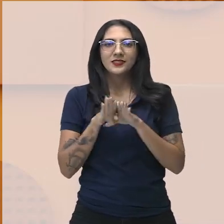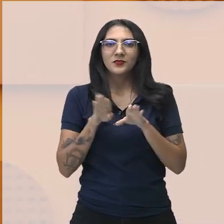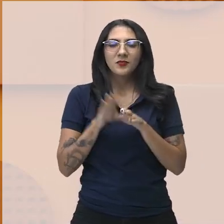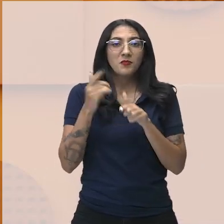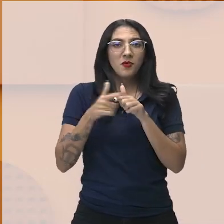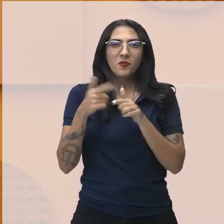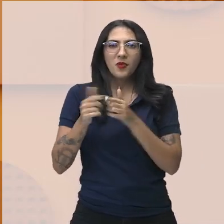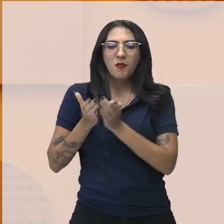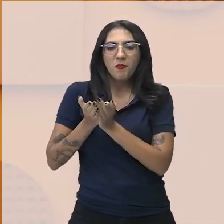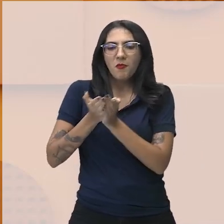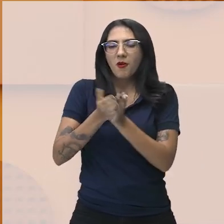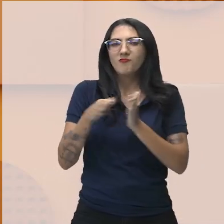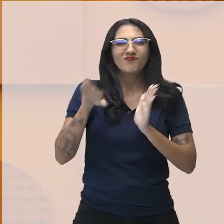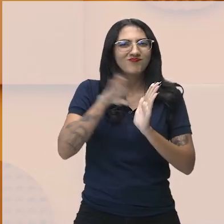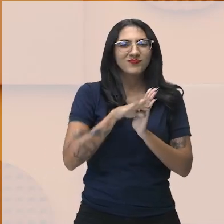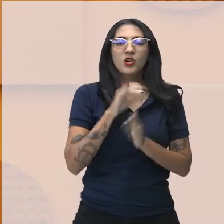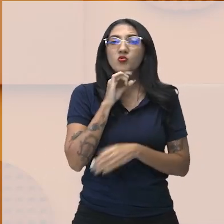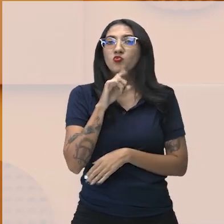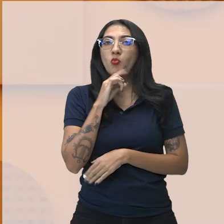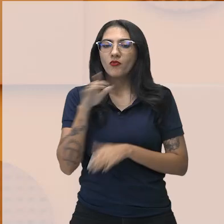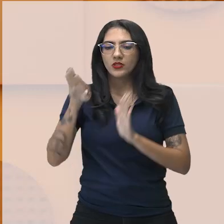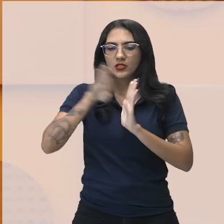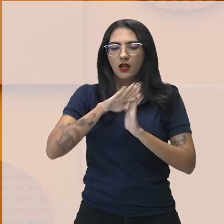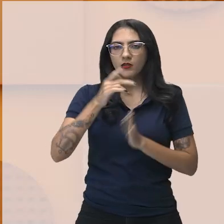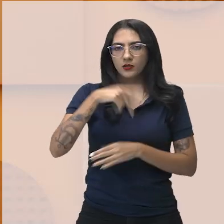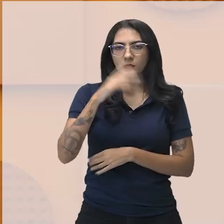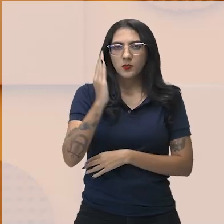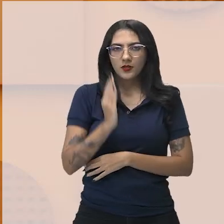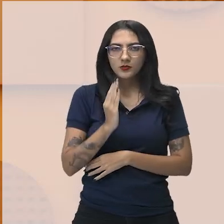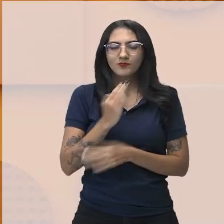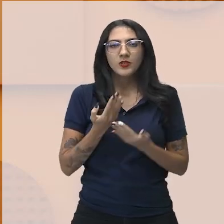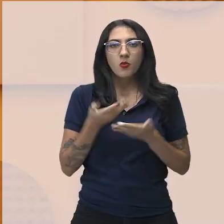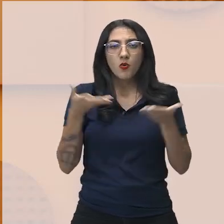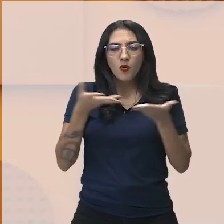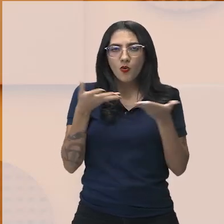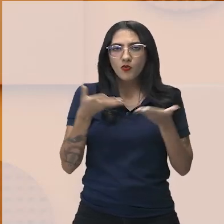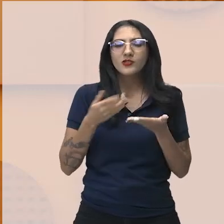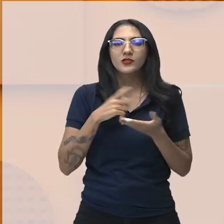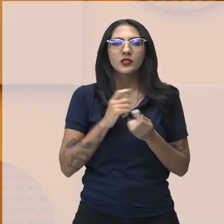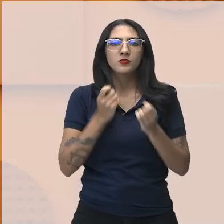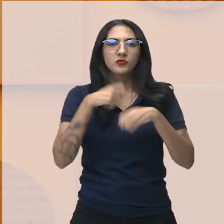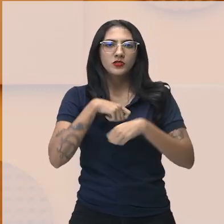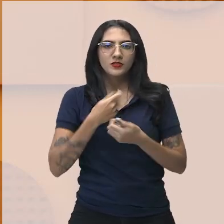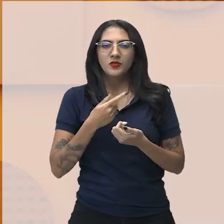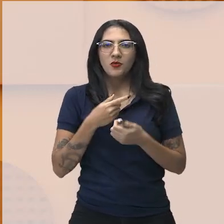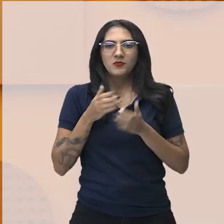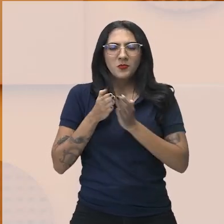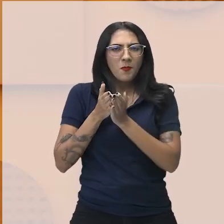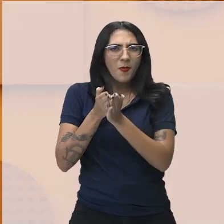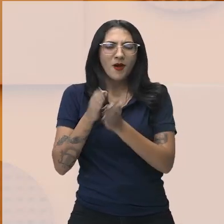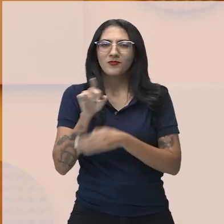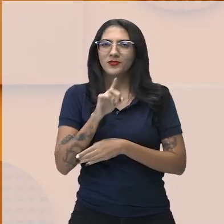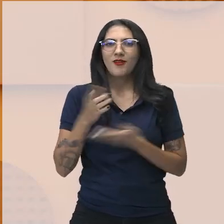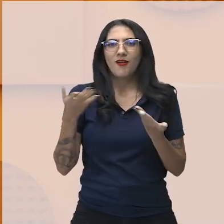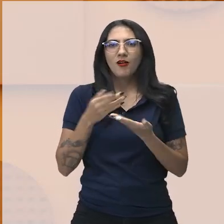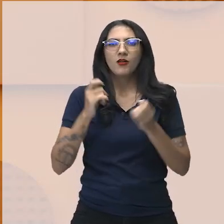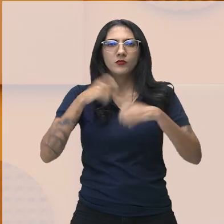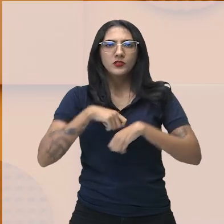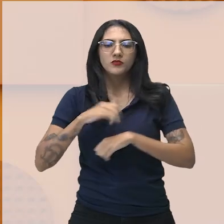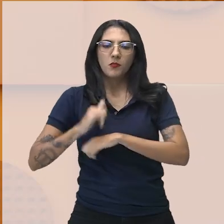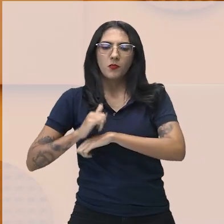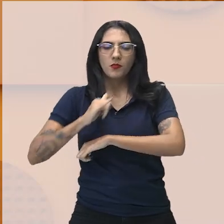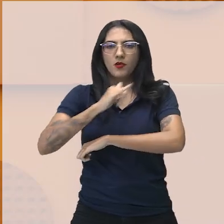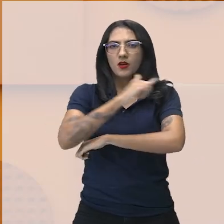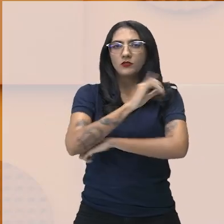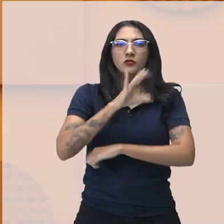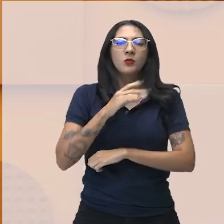embarcações nem chegarem ao destino final, no Brasil, no caso. Hoje, essa mesma viagem você pode fazer não de barco, não de caravela, mas de avião, gastando ali